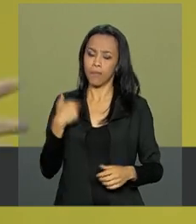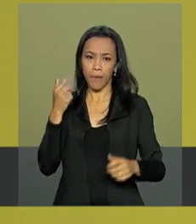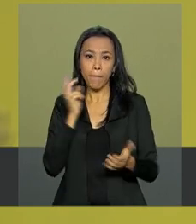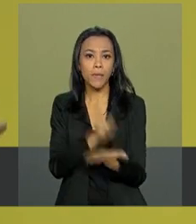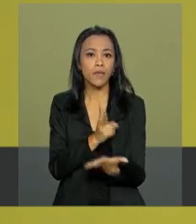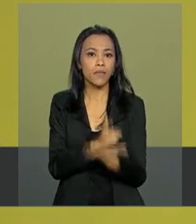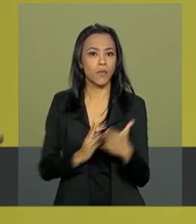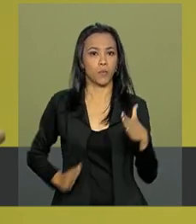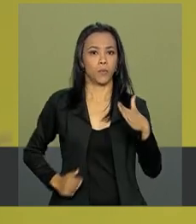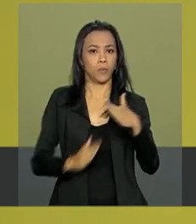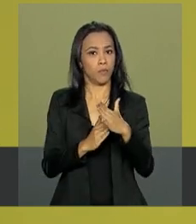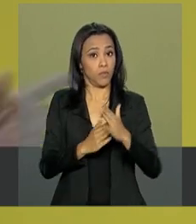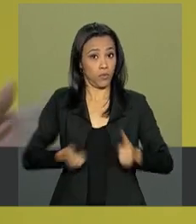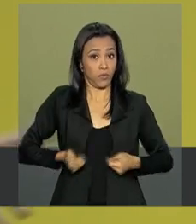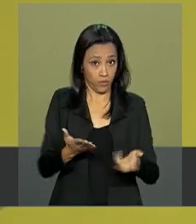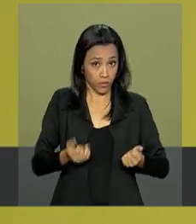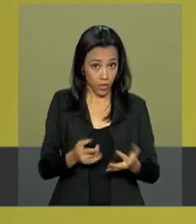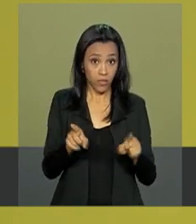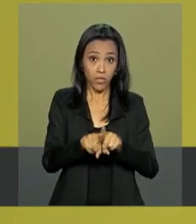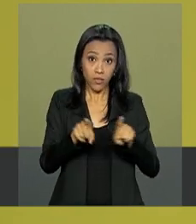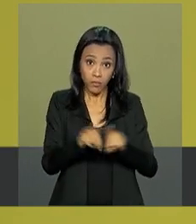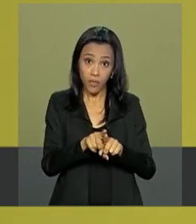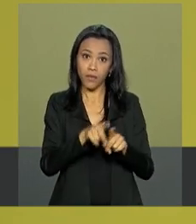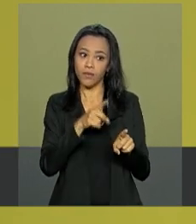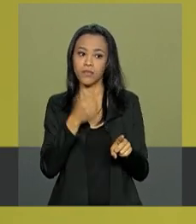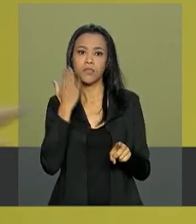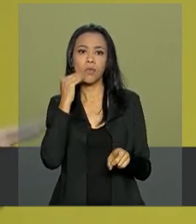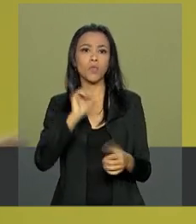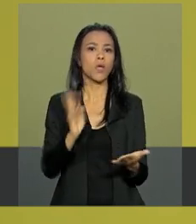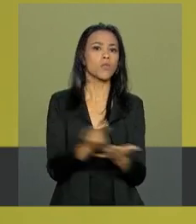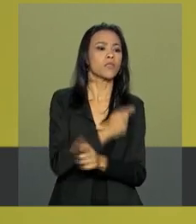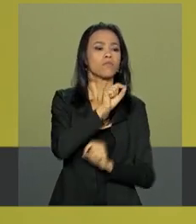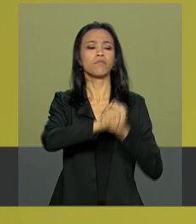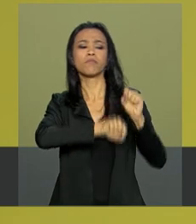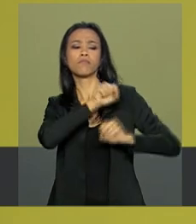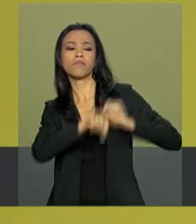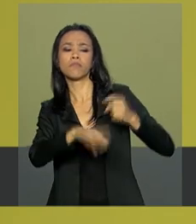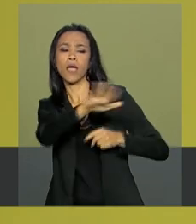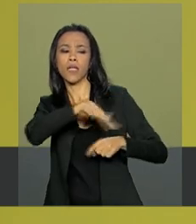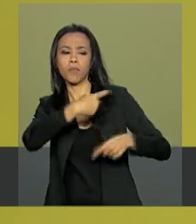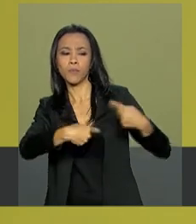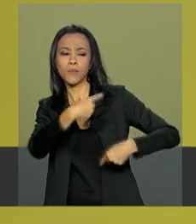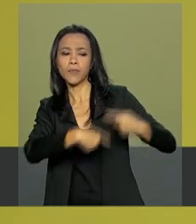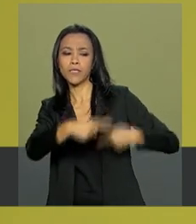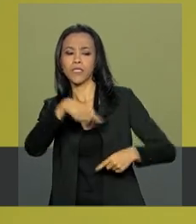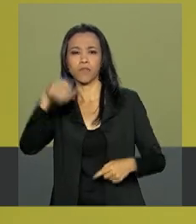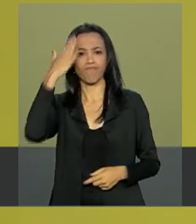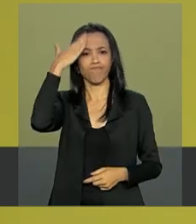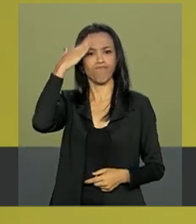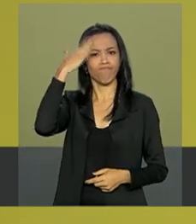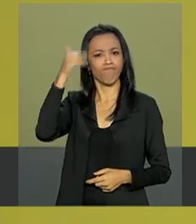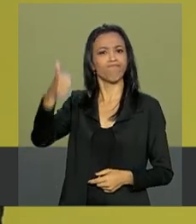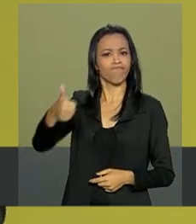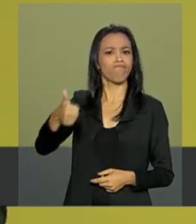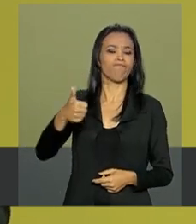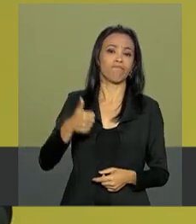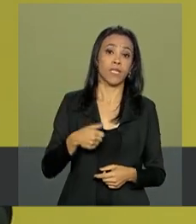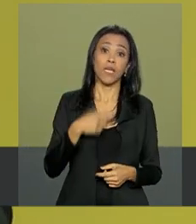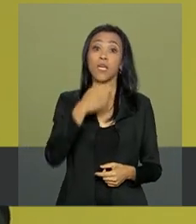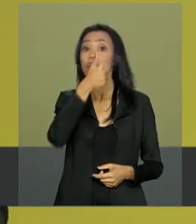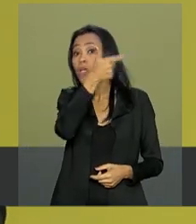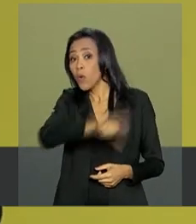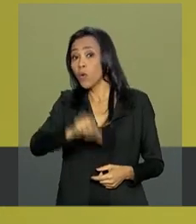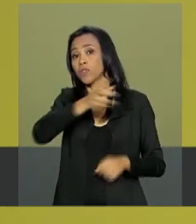tempo, sob o foco político, também assegurar a vantagem para aqueles que vêm pleitear